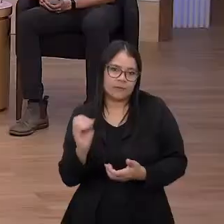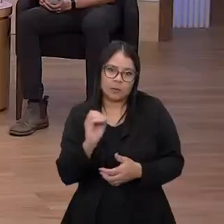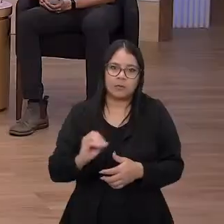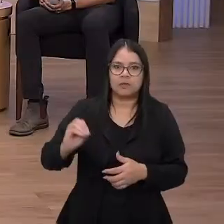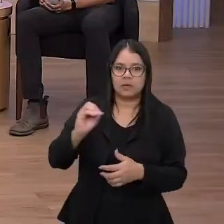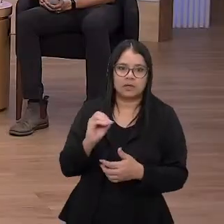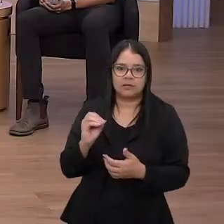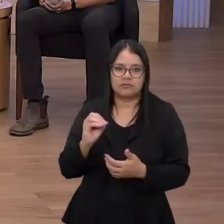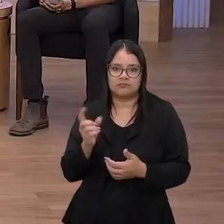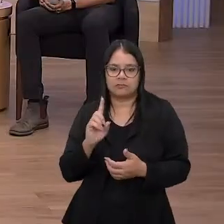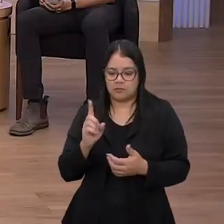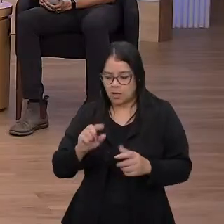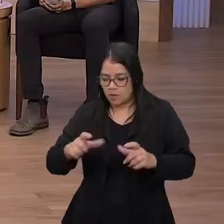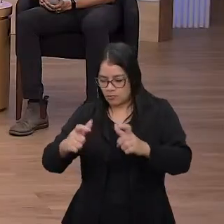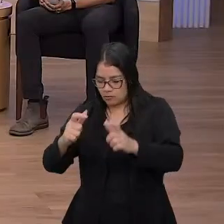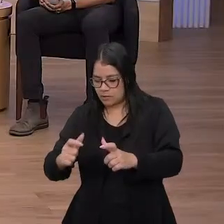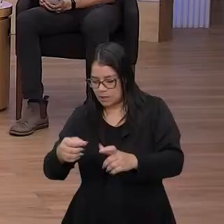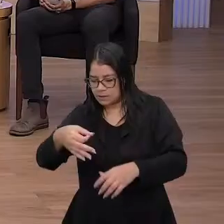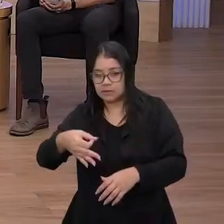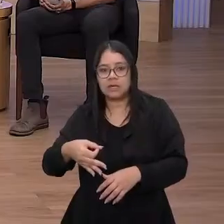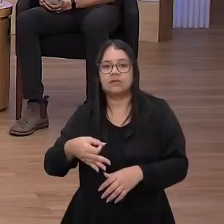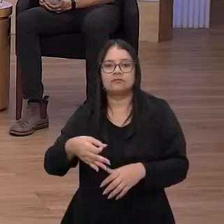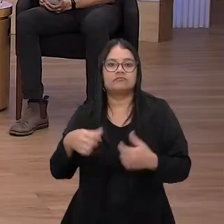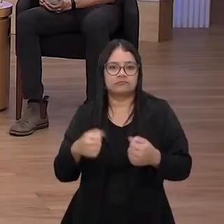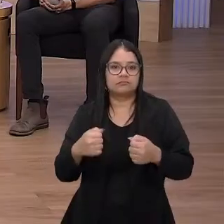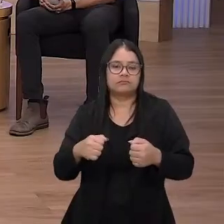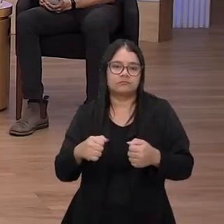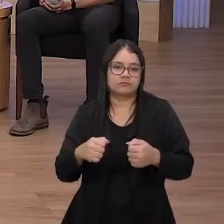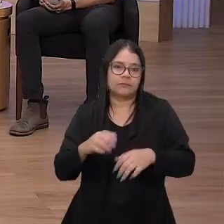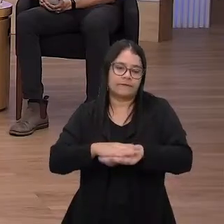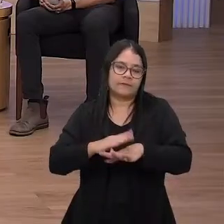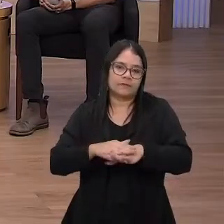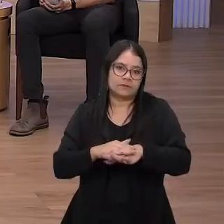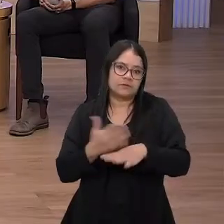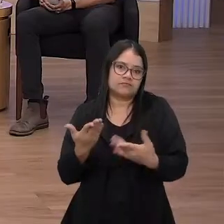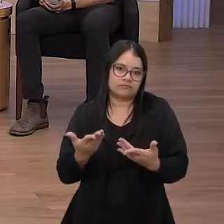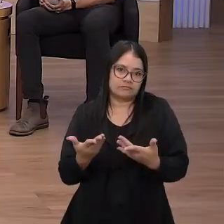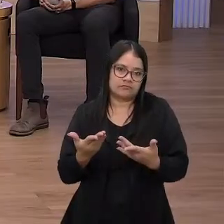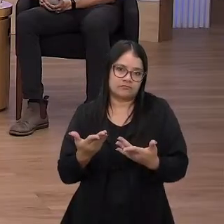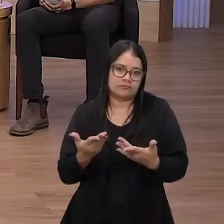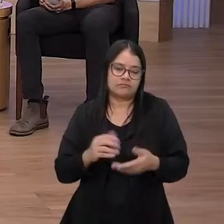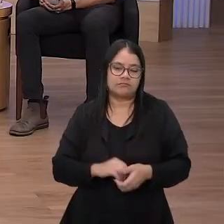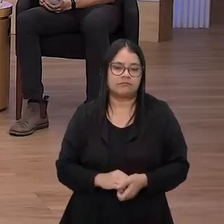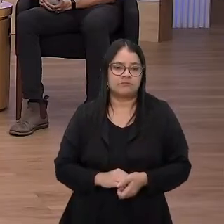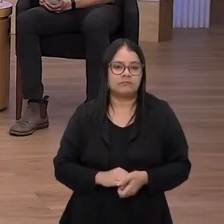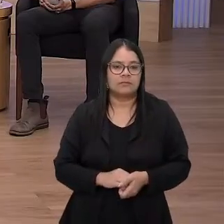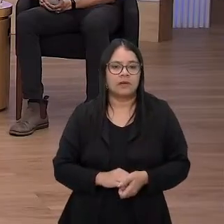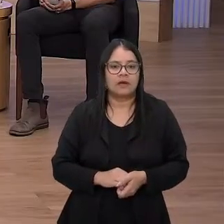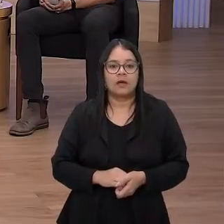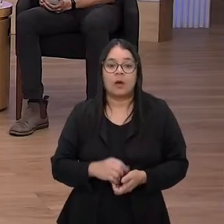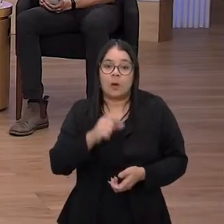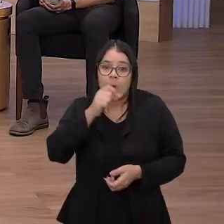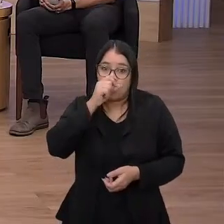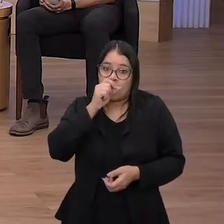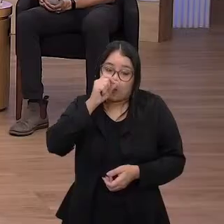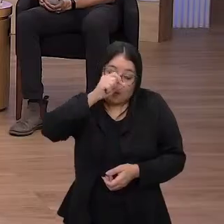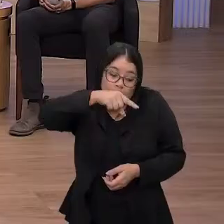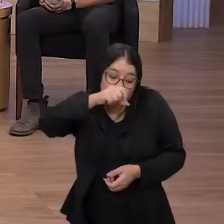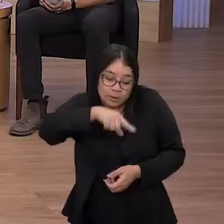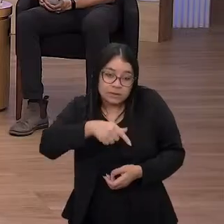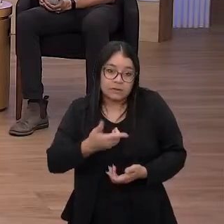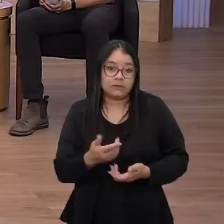destinado a um pátio de compostagem, como deveria ser feito. Ou seja, nós pegamos o nosso resíduo, que poderia